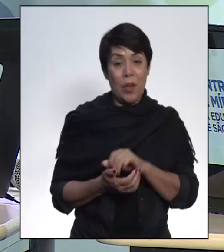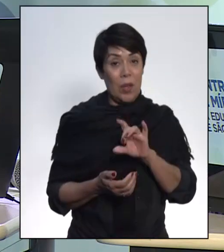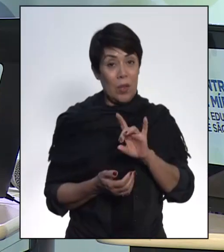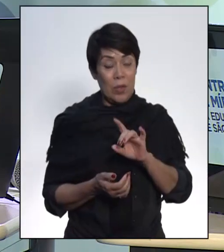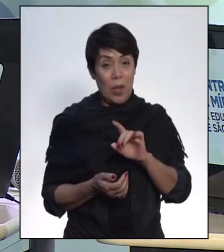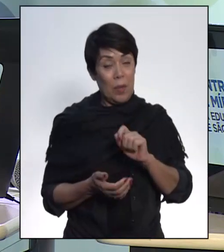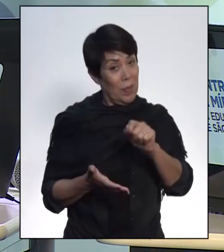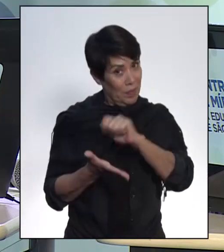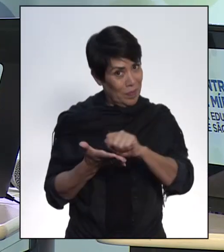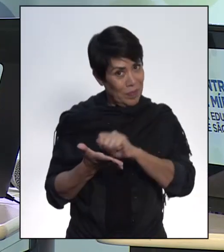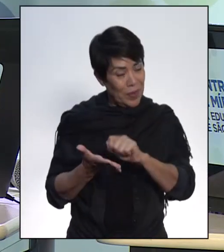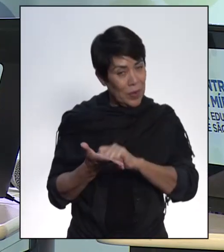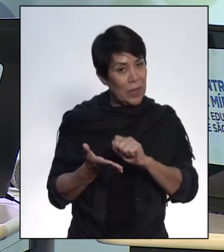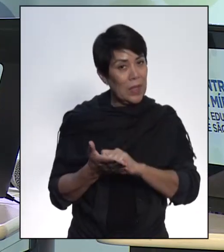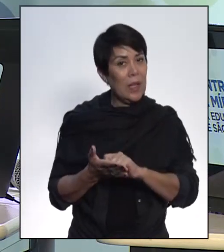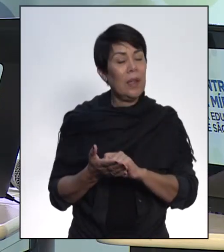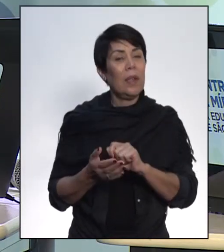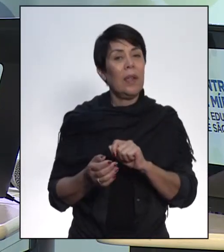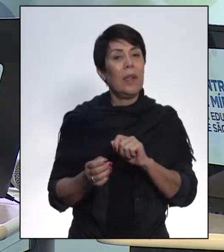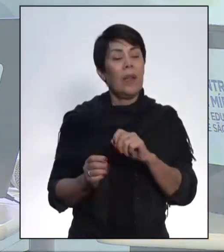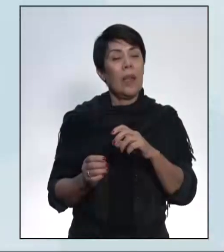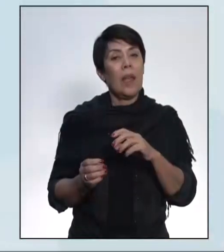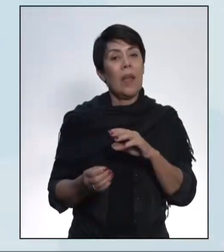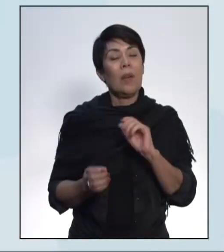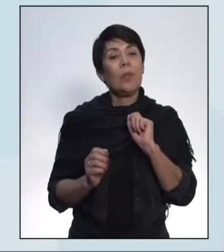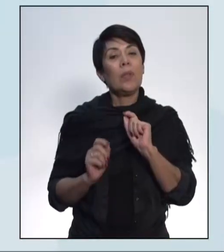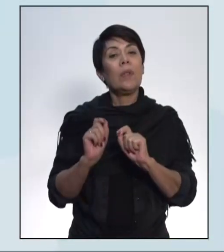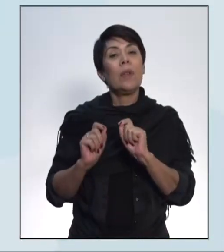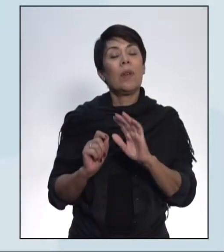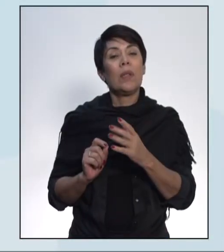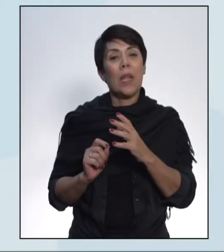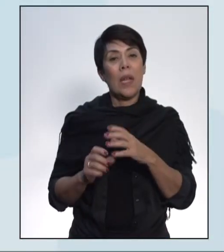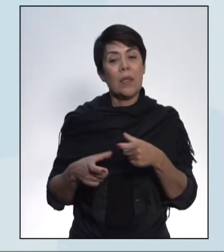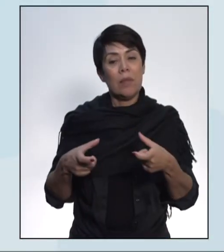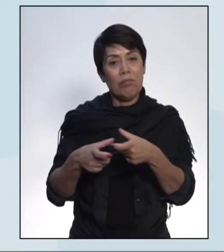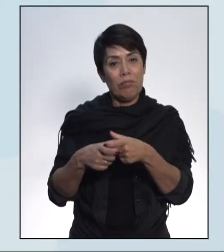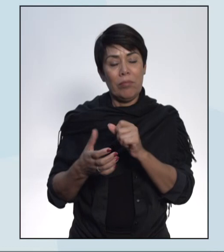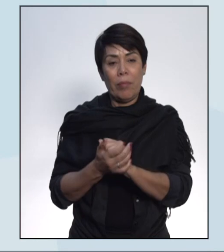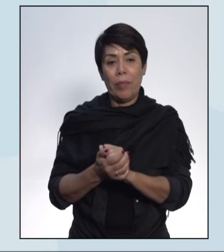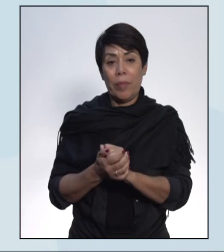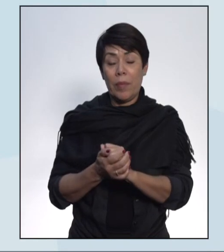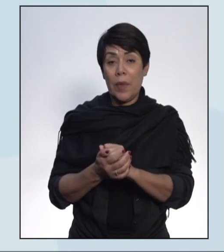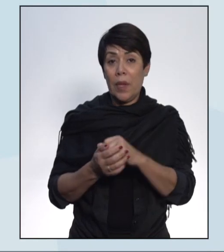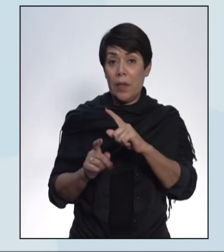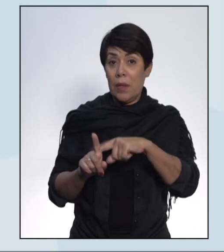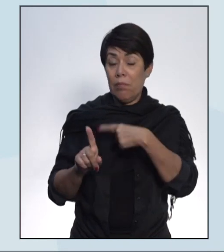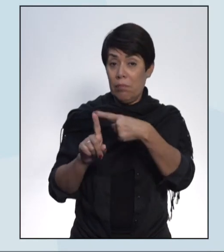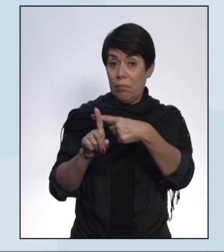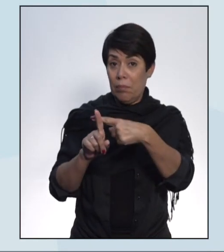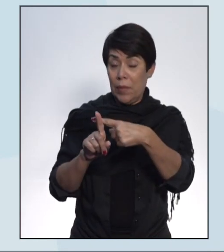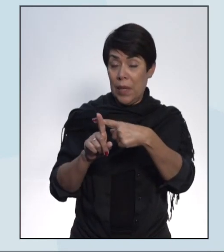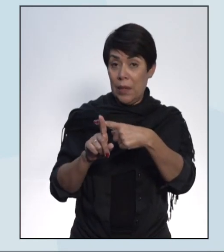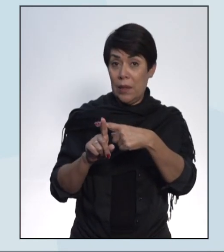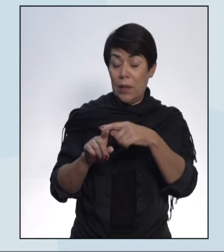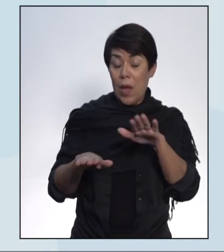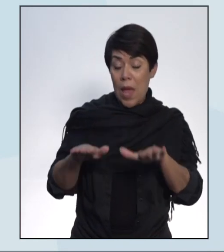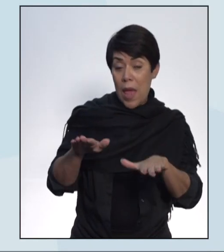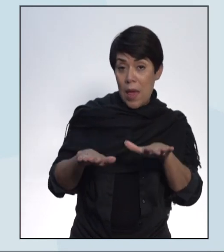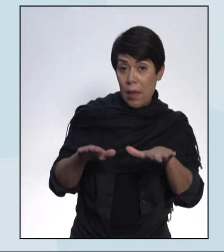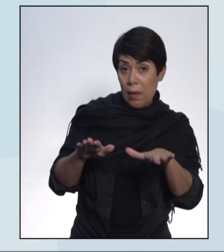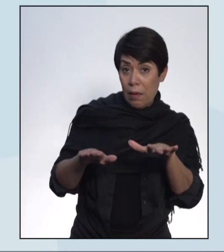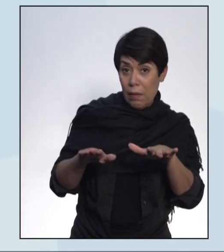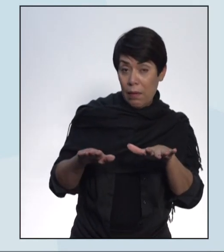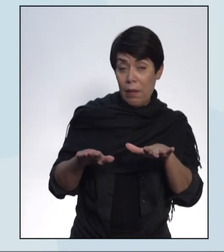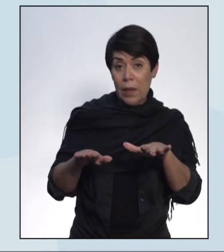vocês anotarem qual é o efeito da concentração. Quando a gente aumenta a concentração de um dos lados, o equilíbrio ele tende